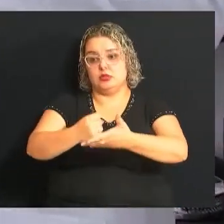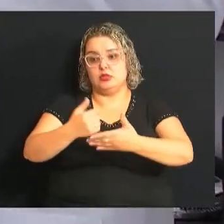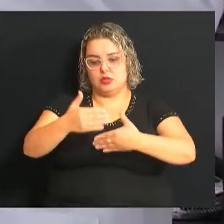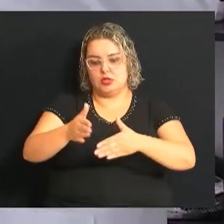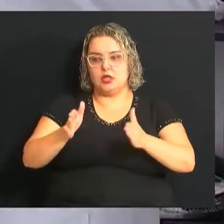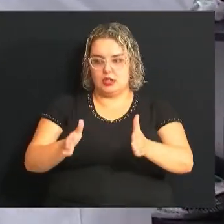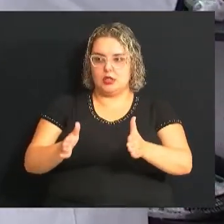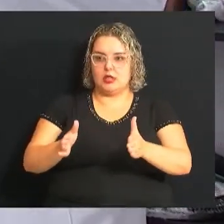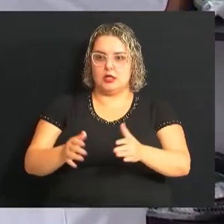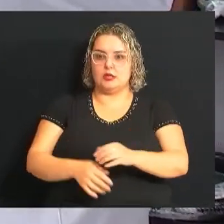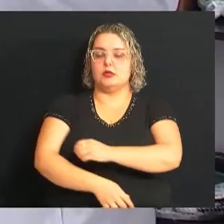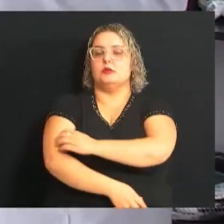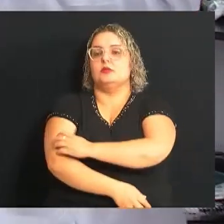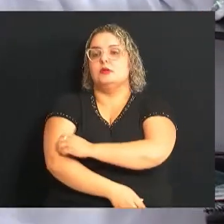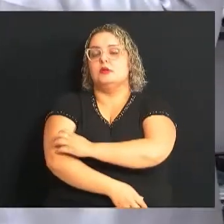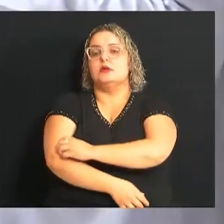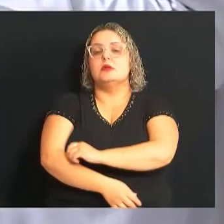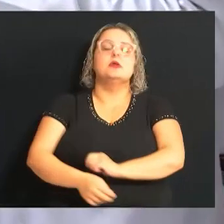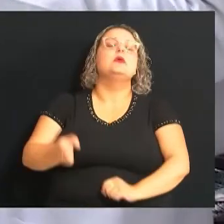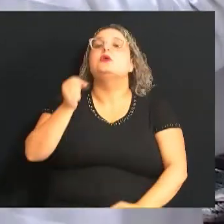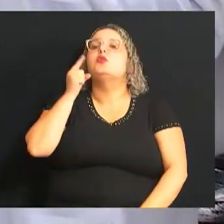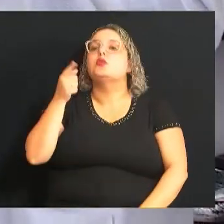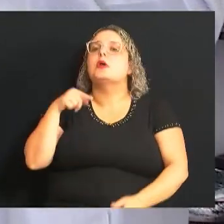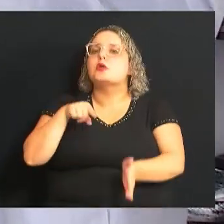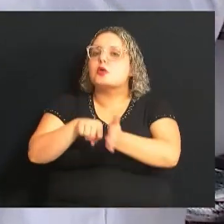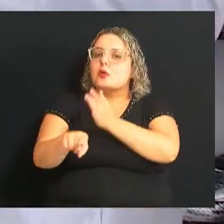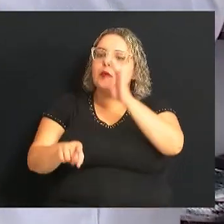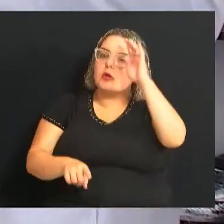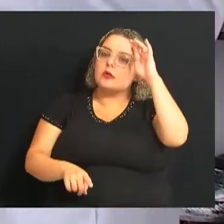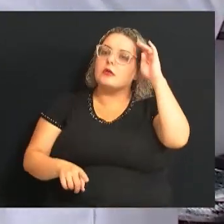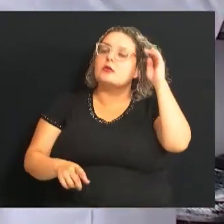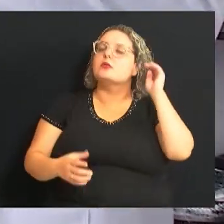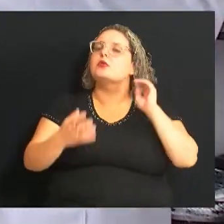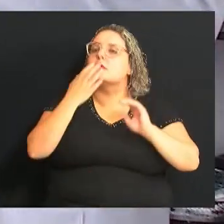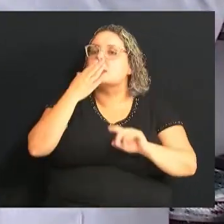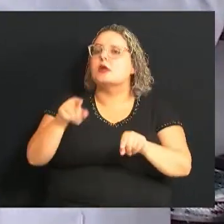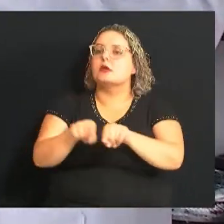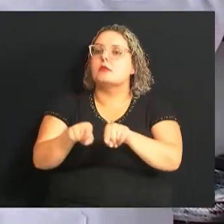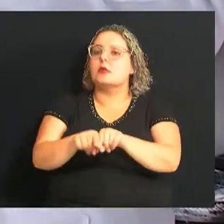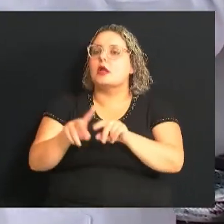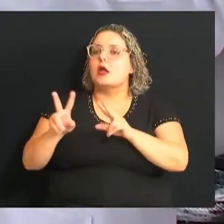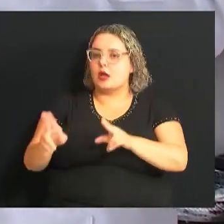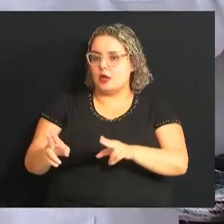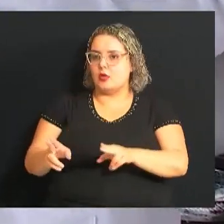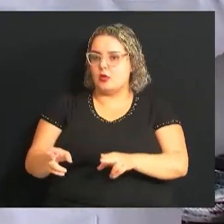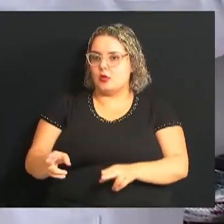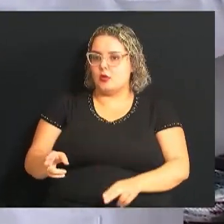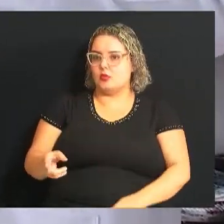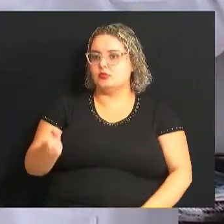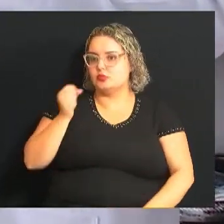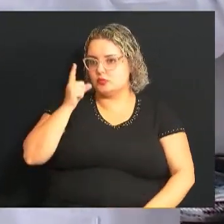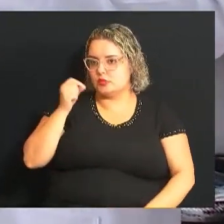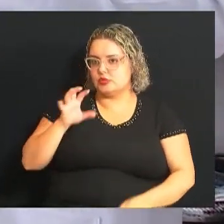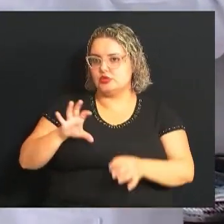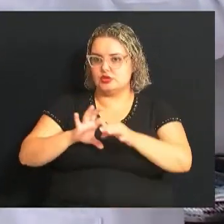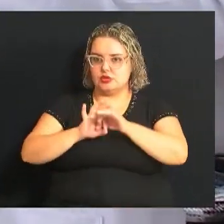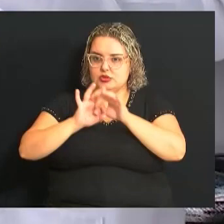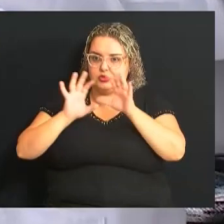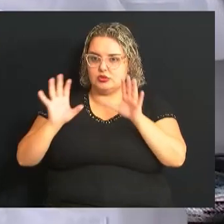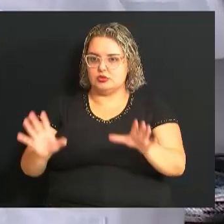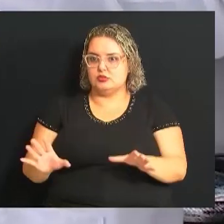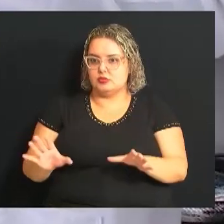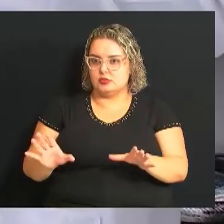transporte. E no gato, na questão que eu perguntei do cachorro, também vale para o gato a questão de deixar ele